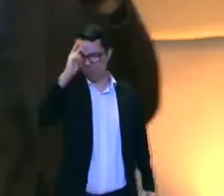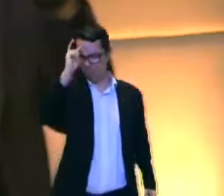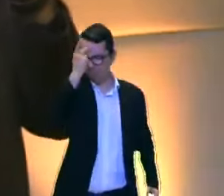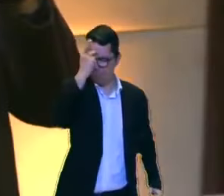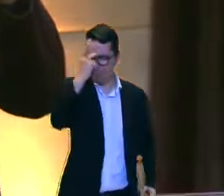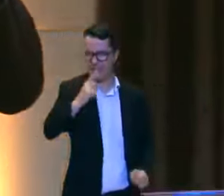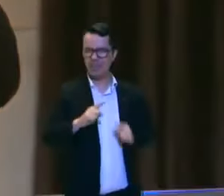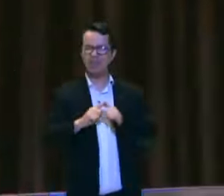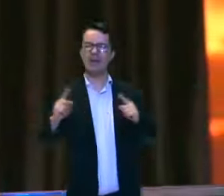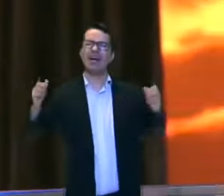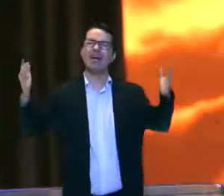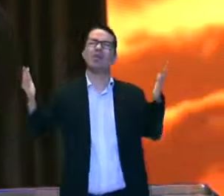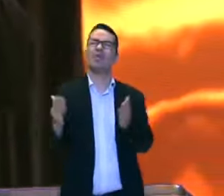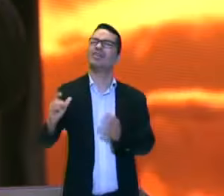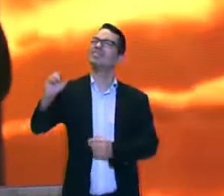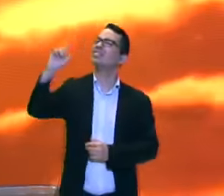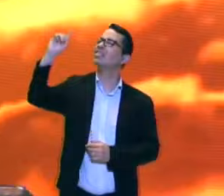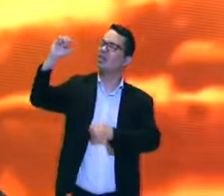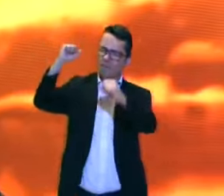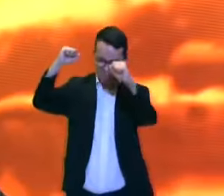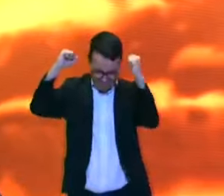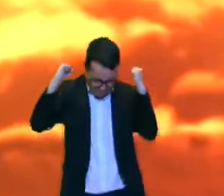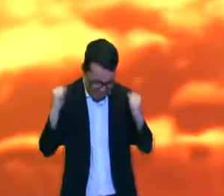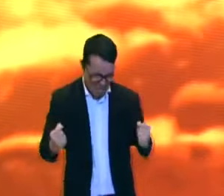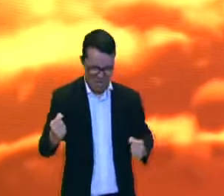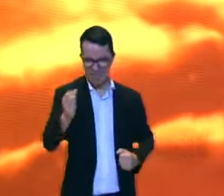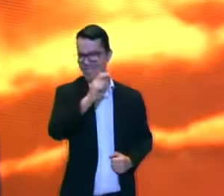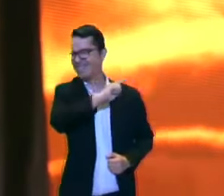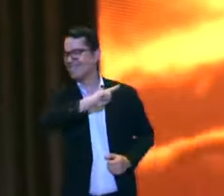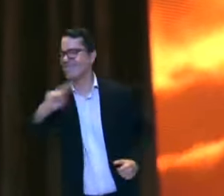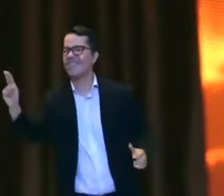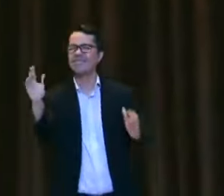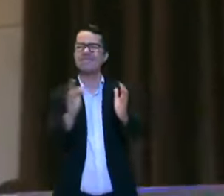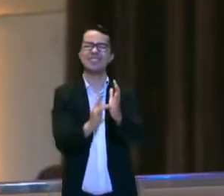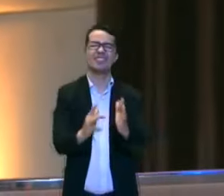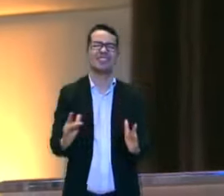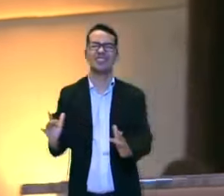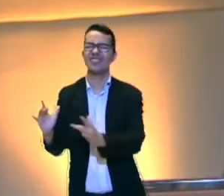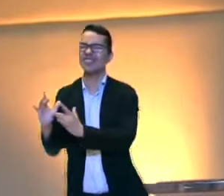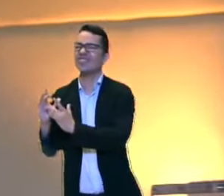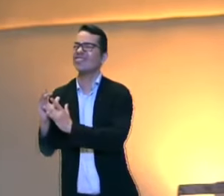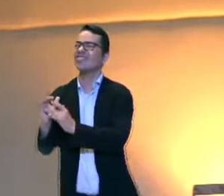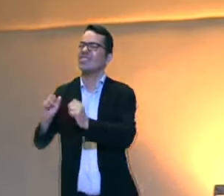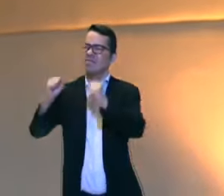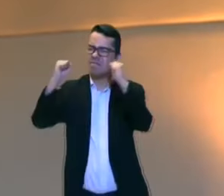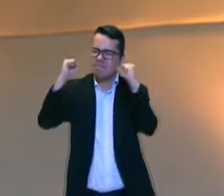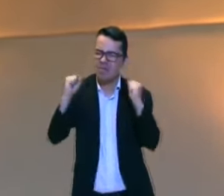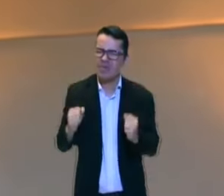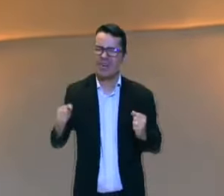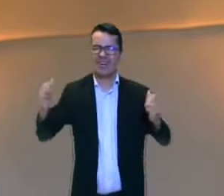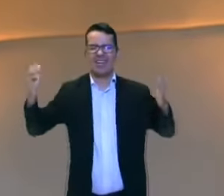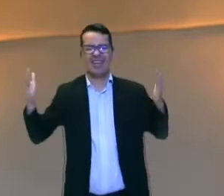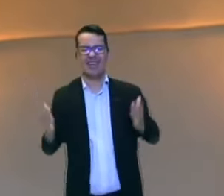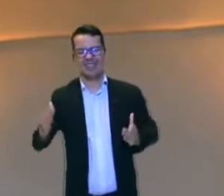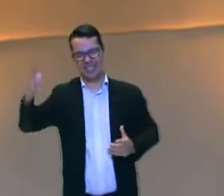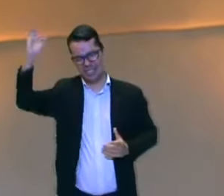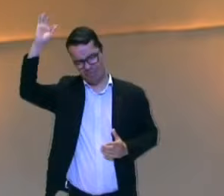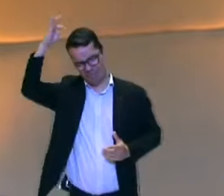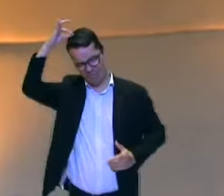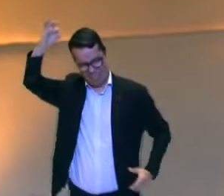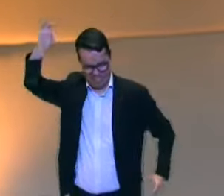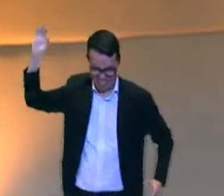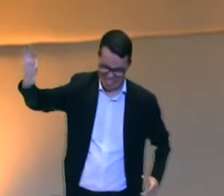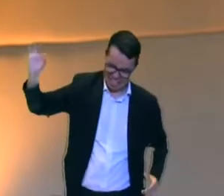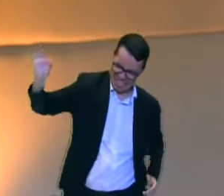quero clamar: há poder no nome de Jesus, há poder no nome de Jesus. Que agora o Espírito de Deus